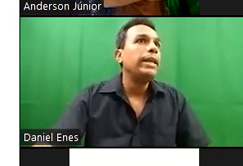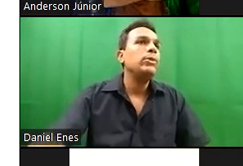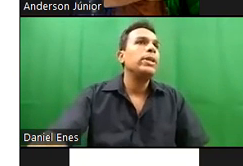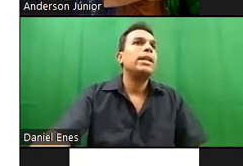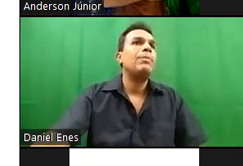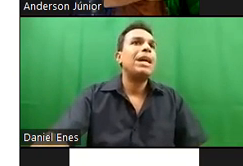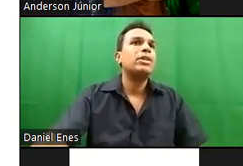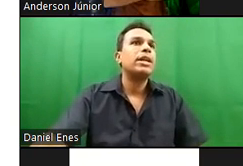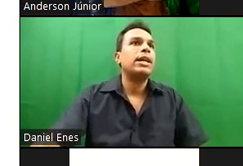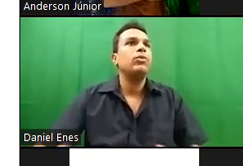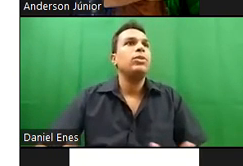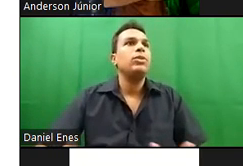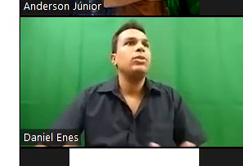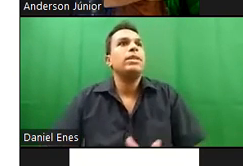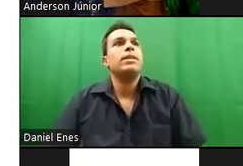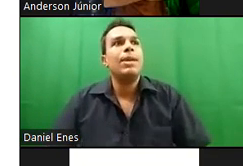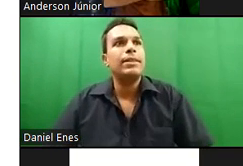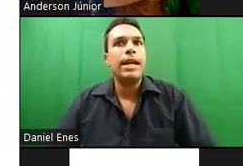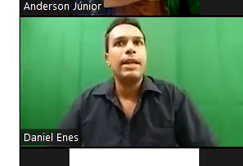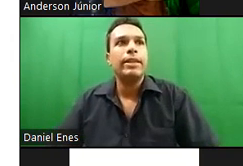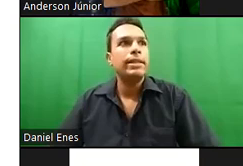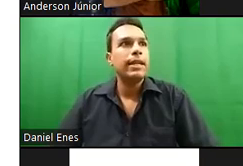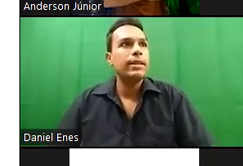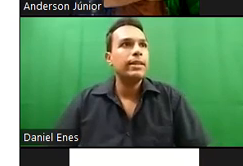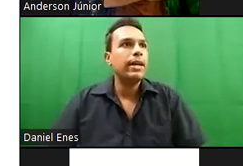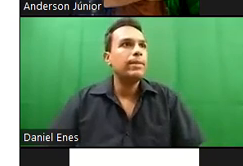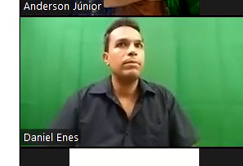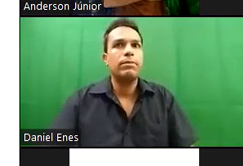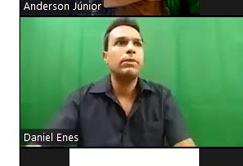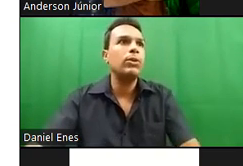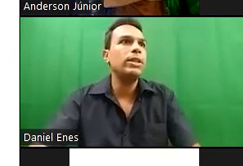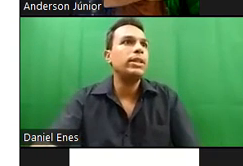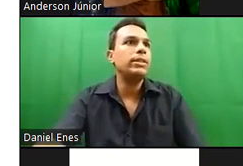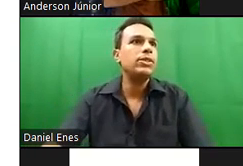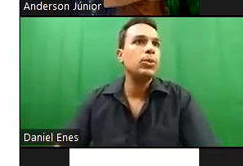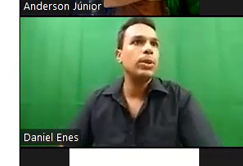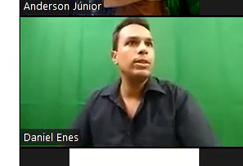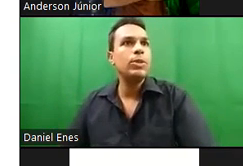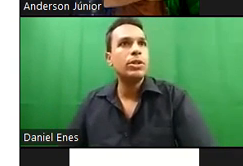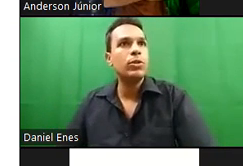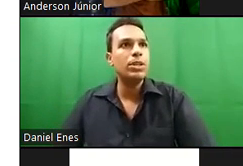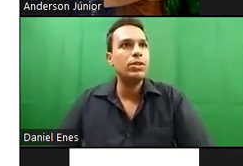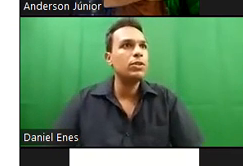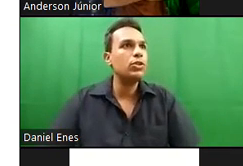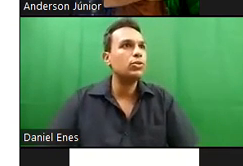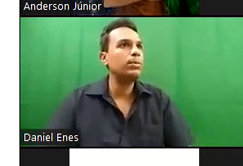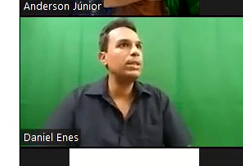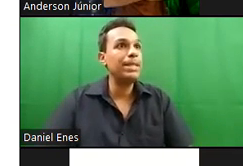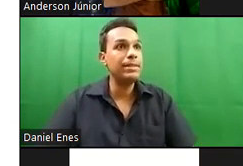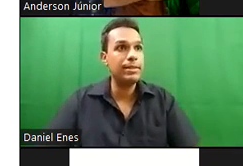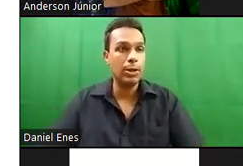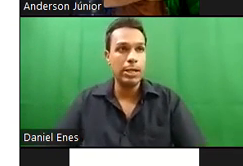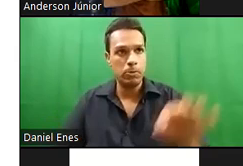Né? E o que a gramática universal ela trata? Né? Ela trata da teoria de estrutura linguística que objetiva